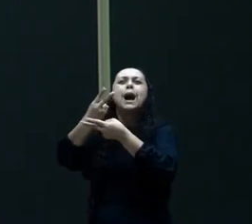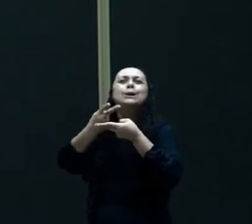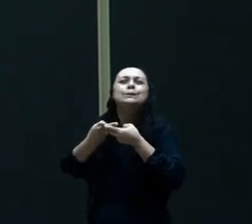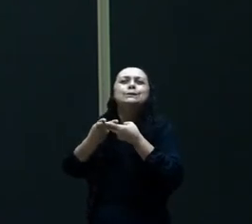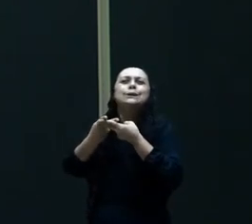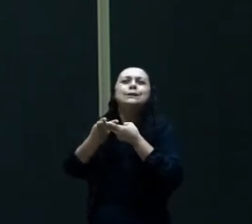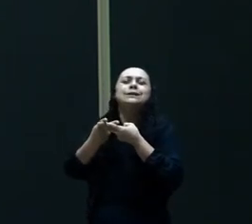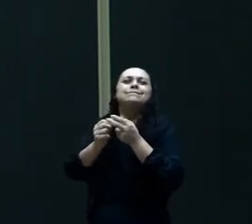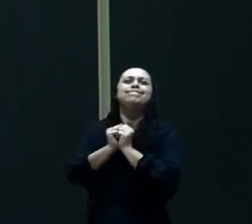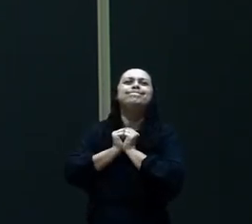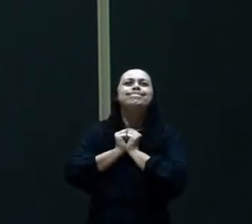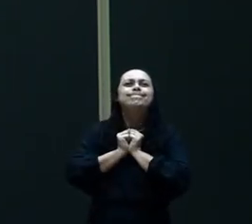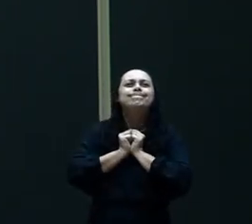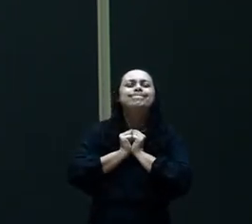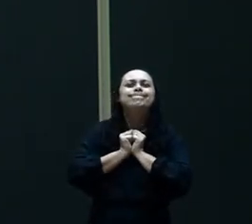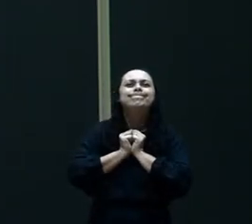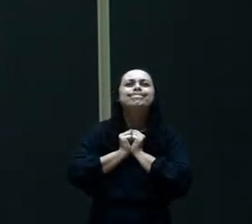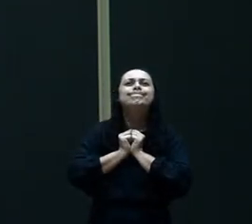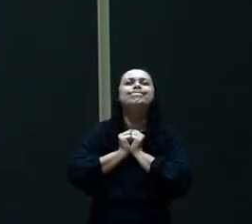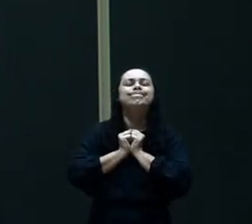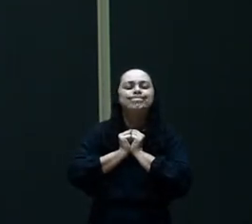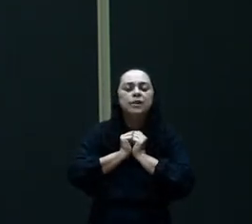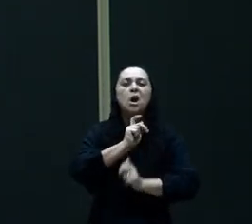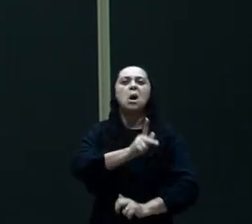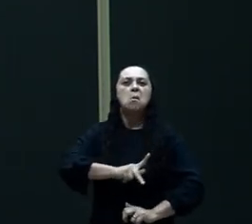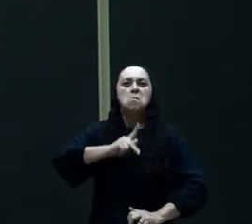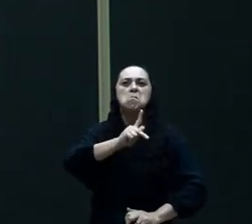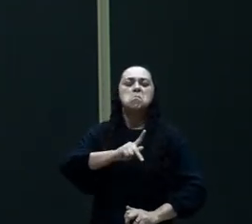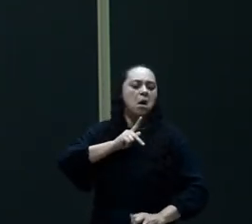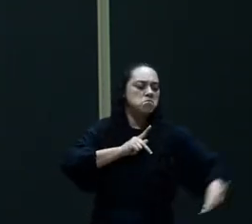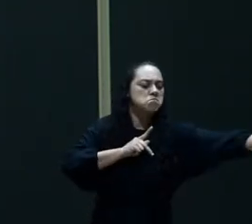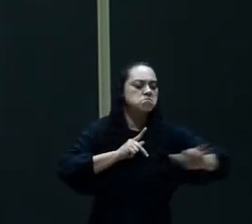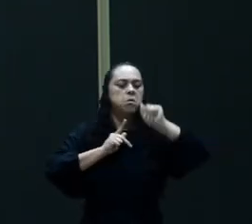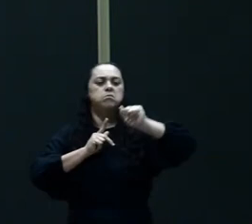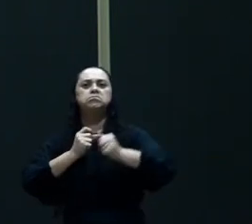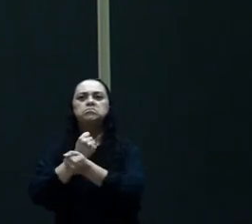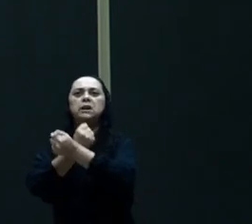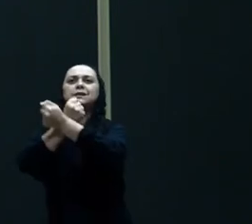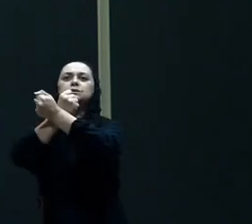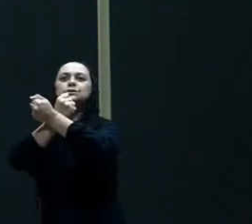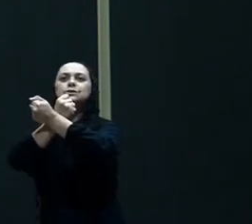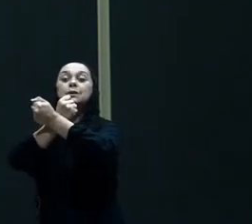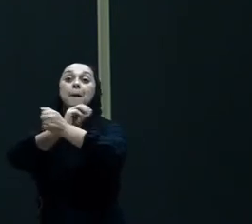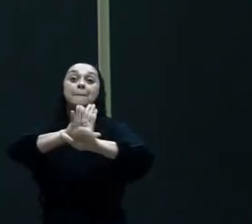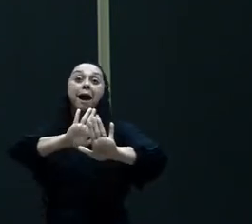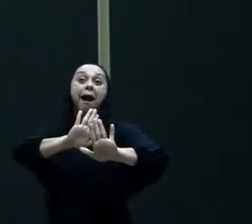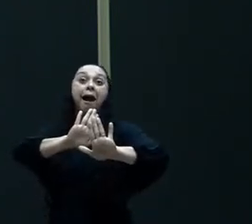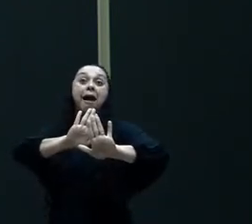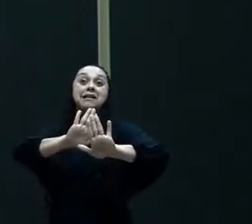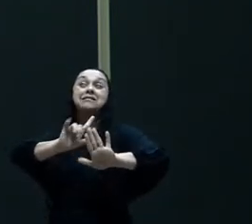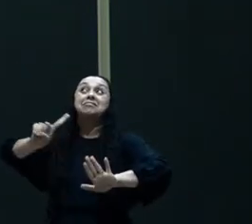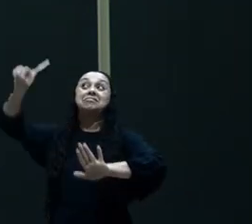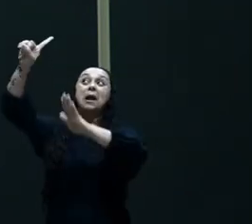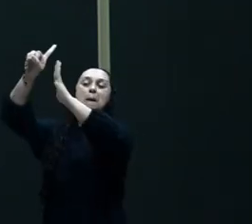pensar foi preso recebeu a promessa que iria para onde que iria para Roma mas já